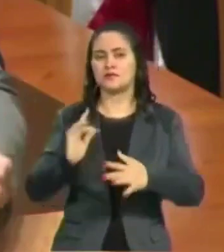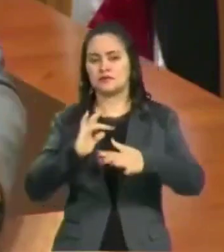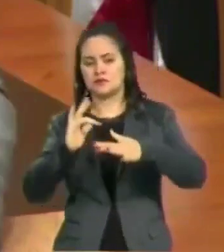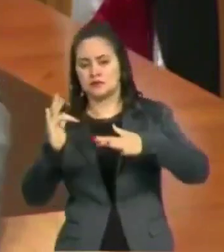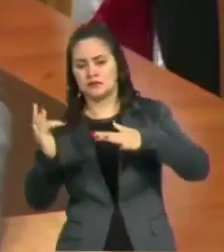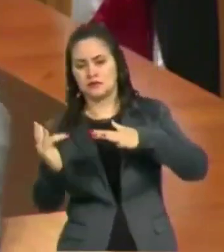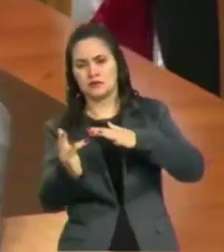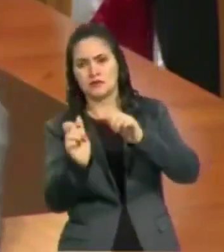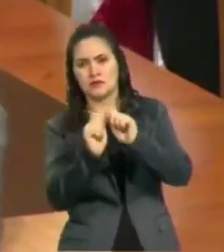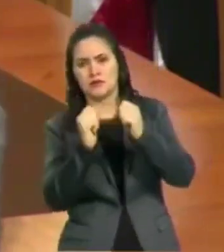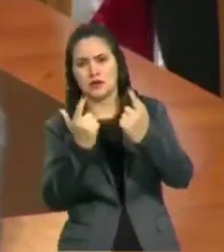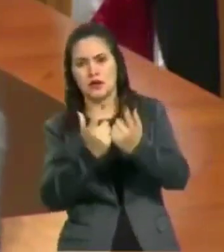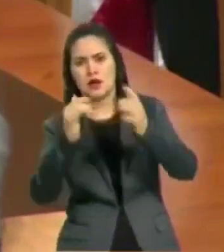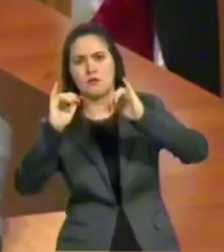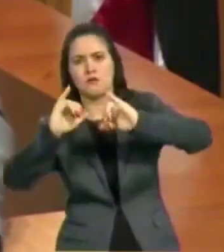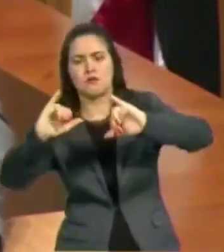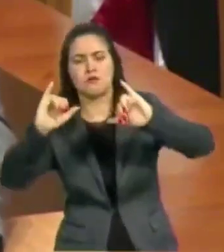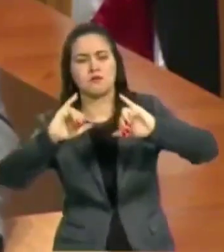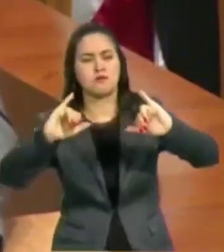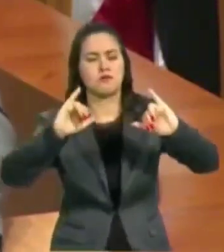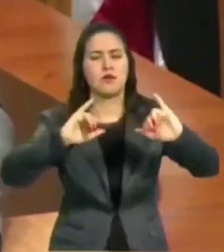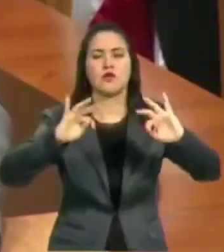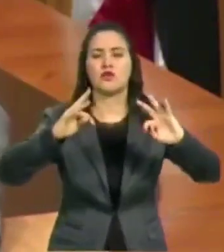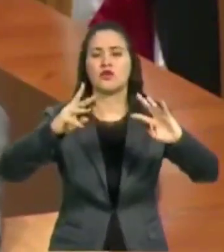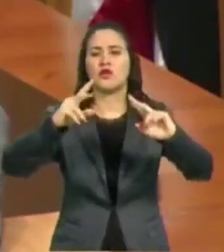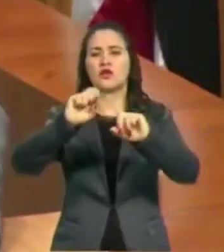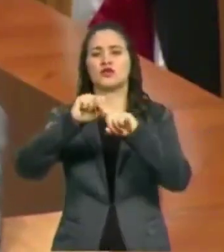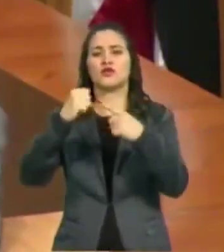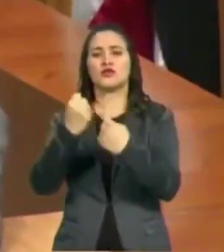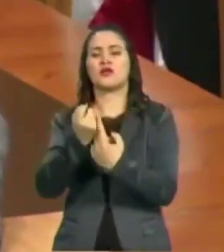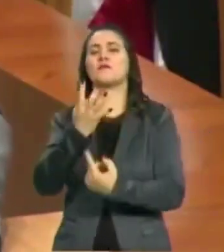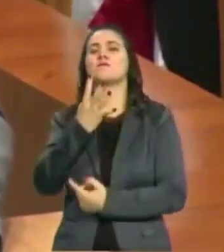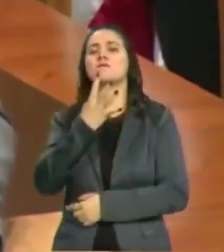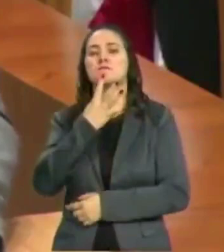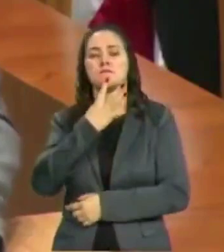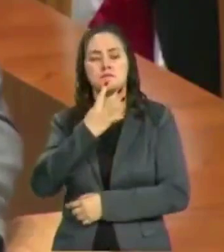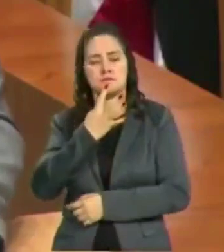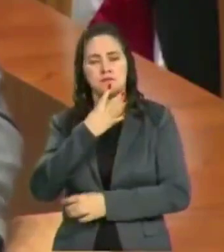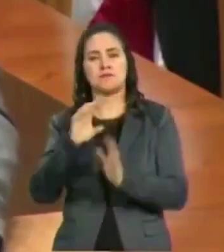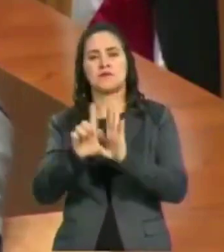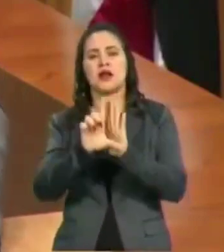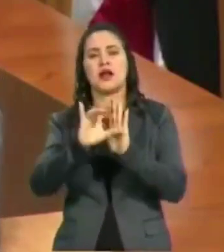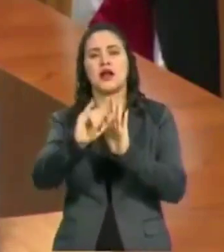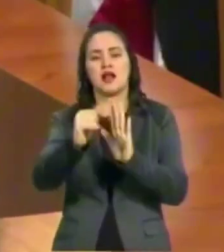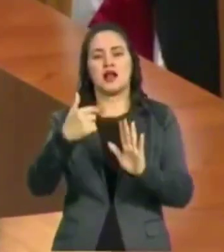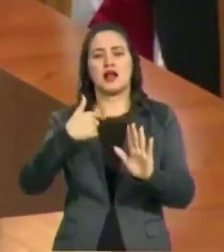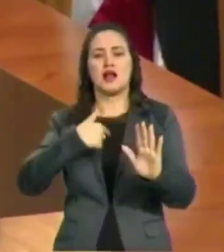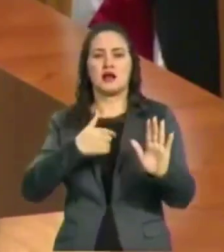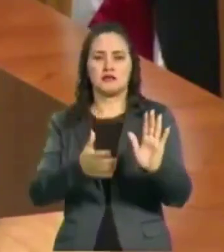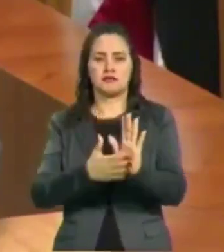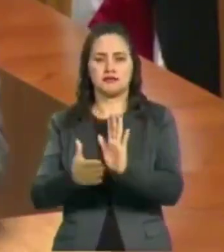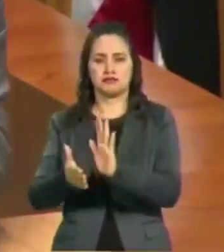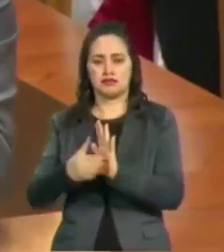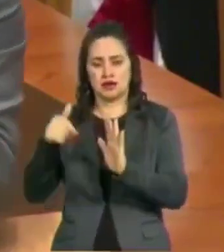toda a sociedade possa ter conhecimento desta lei de iniciativa da Assembleia Legislativa.